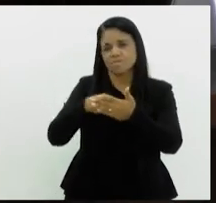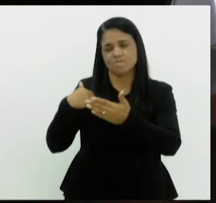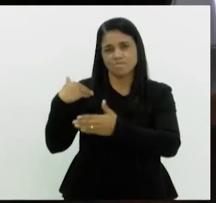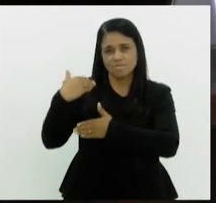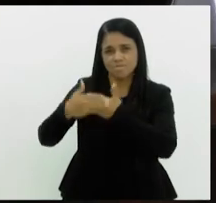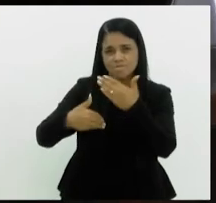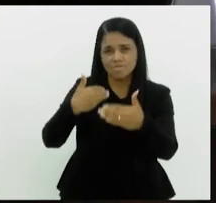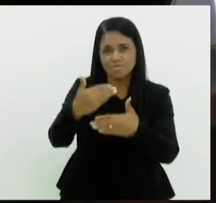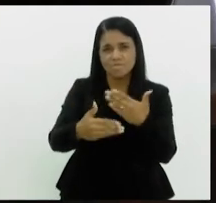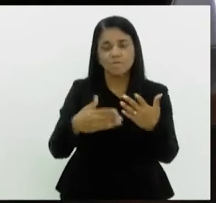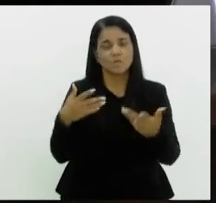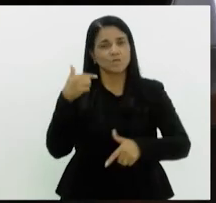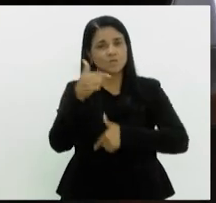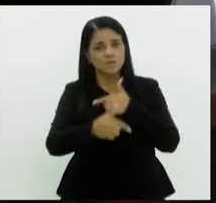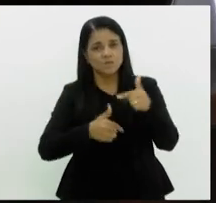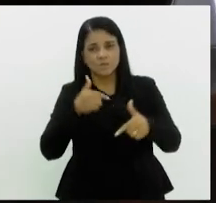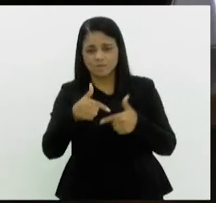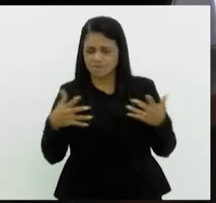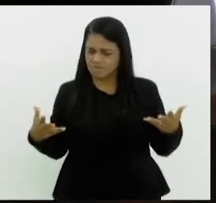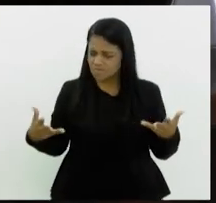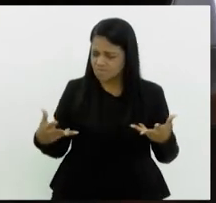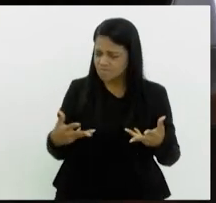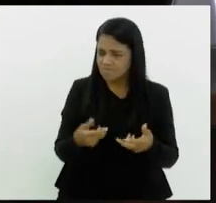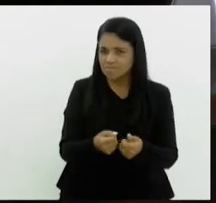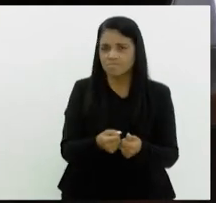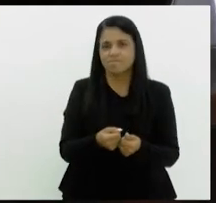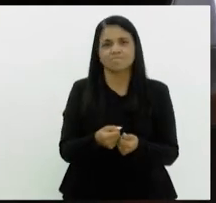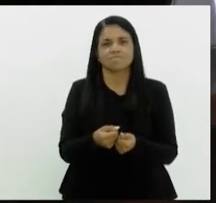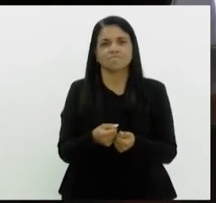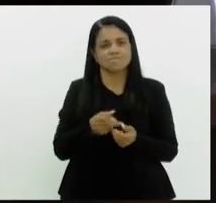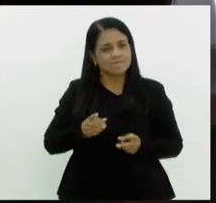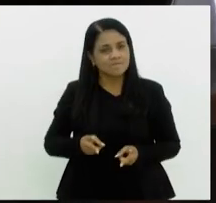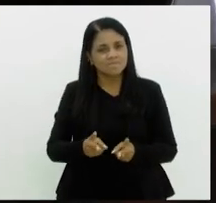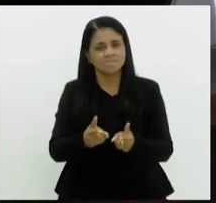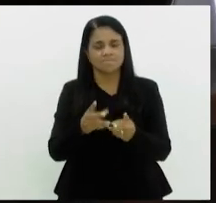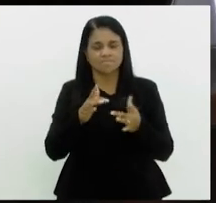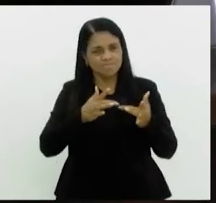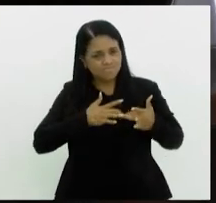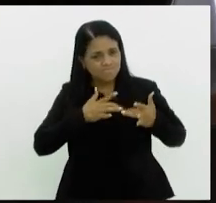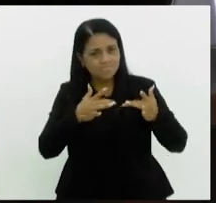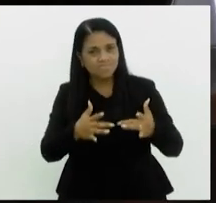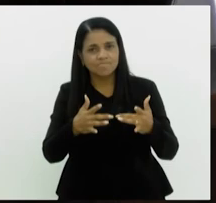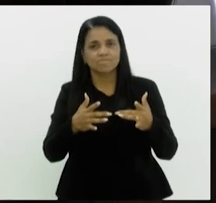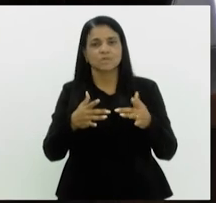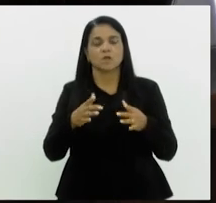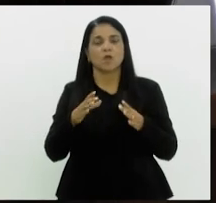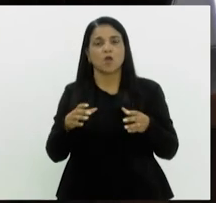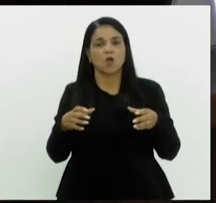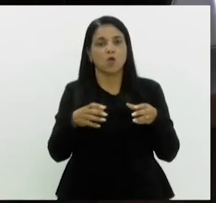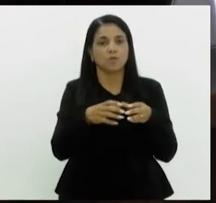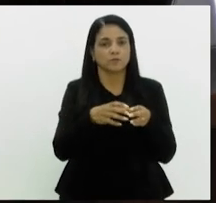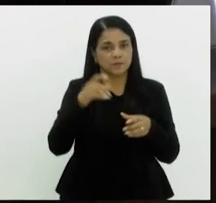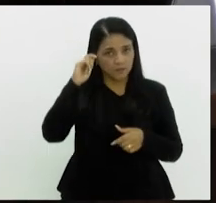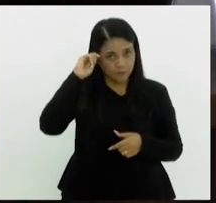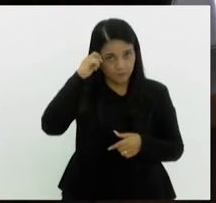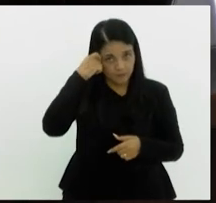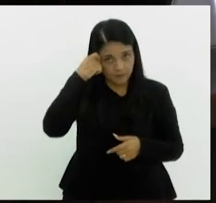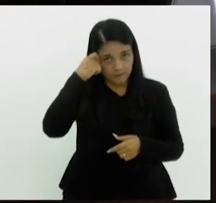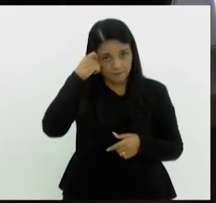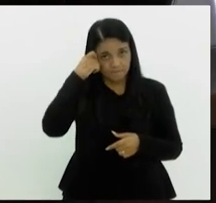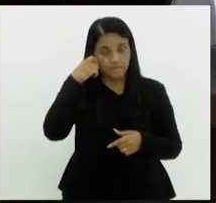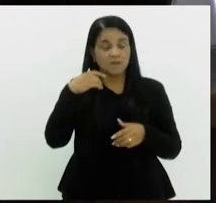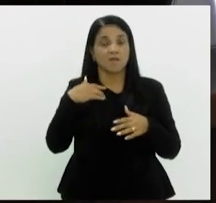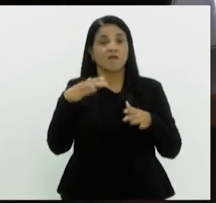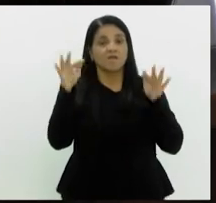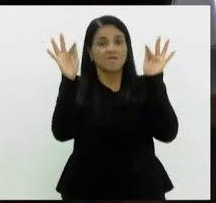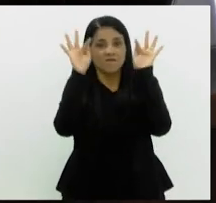que ela desenvolveu o tempo todo Helena se dedicou à nossa comunidade preta, à nossa